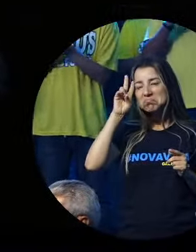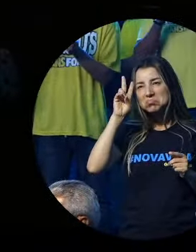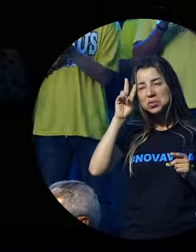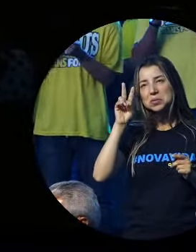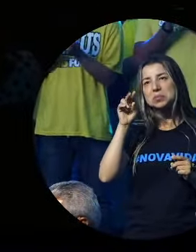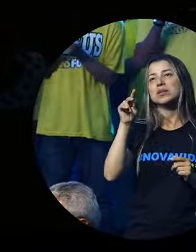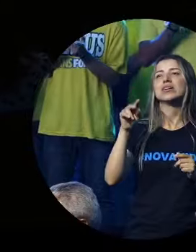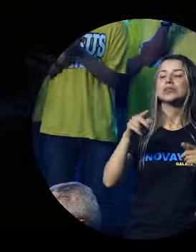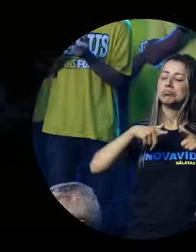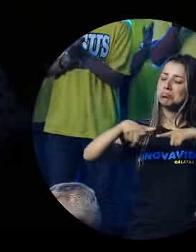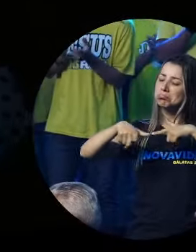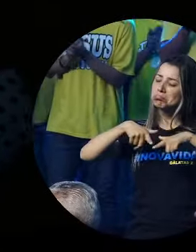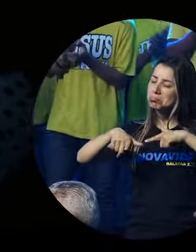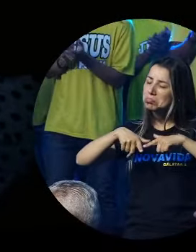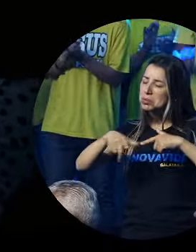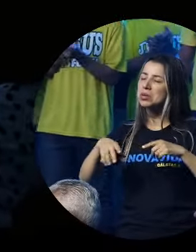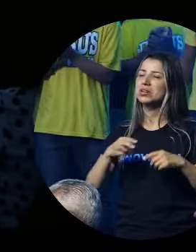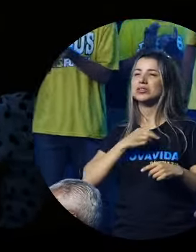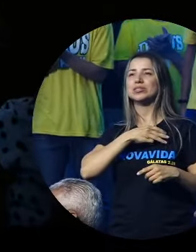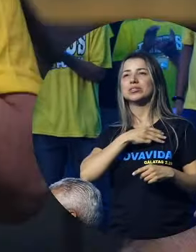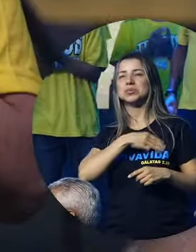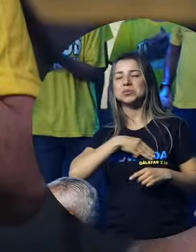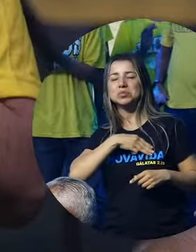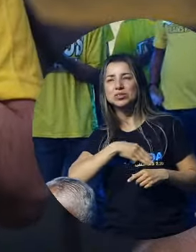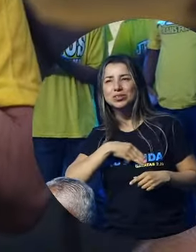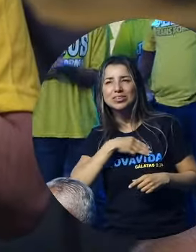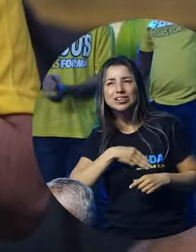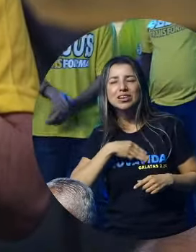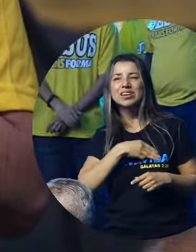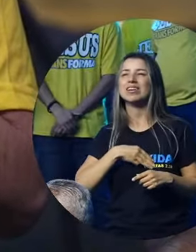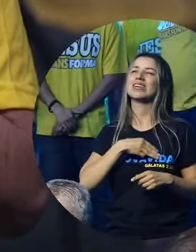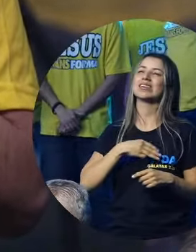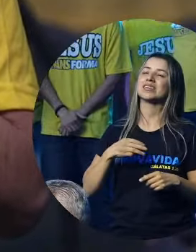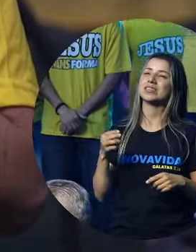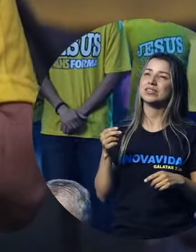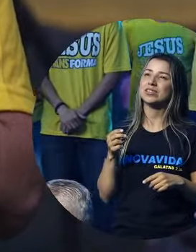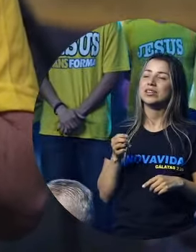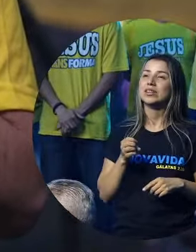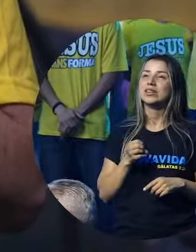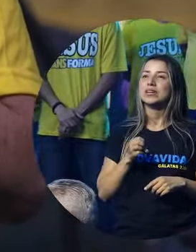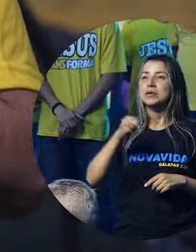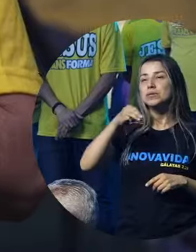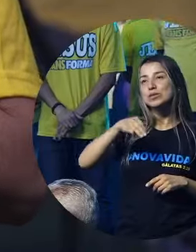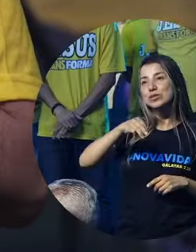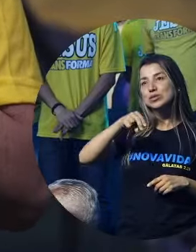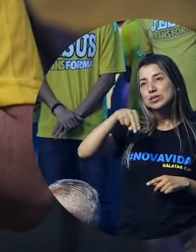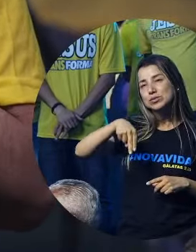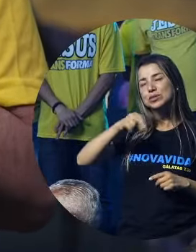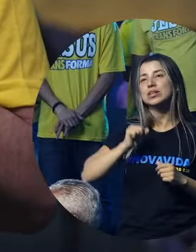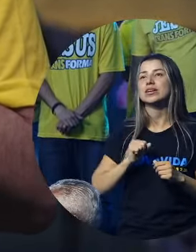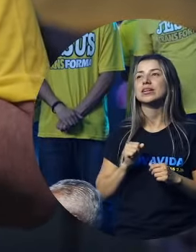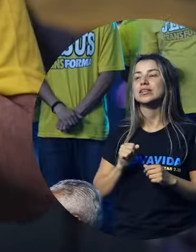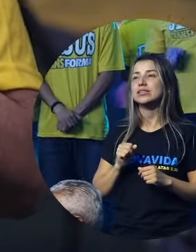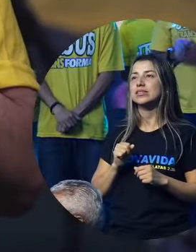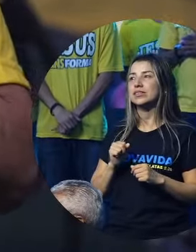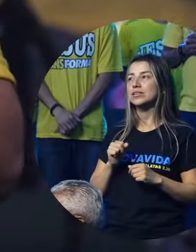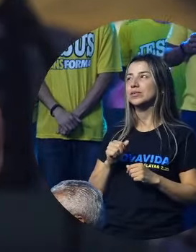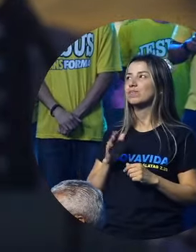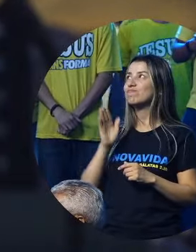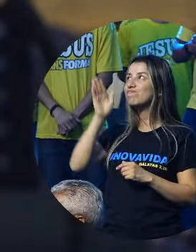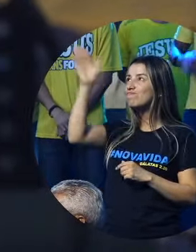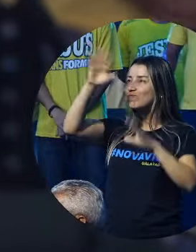desse obreiro, como de tantos outros obreiros que já passaram por missões nacionais, estão na glória celestial. Nosso